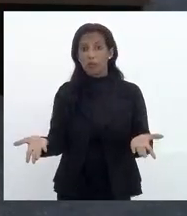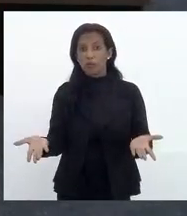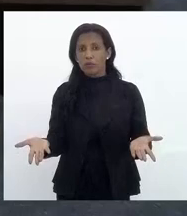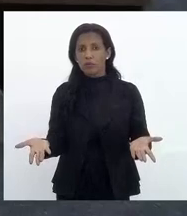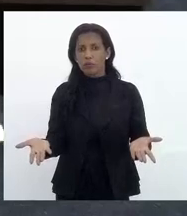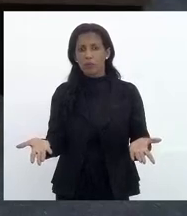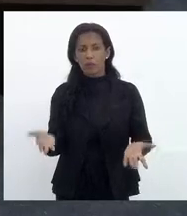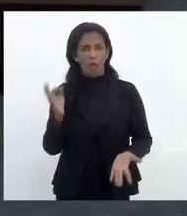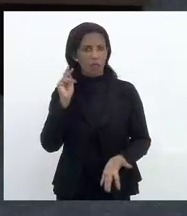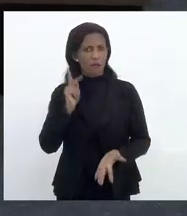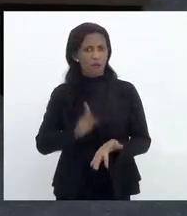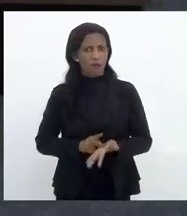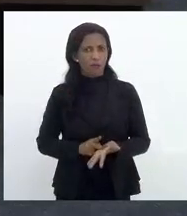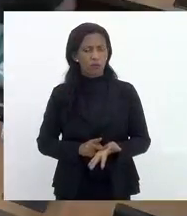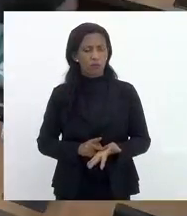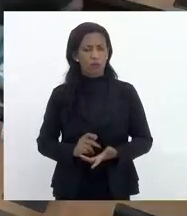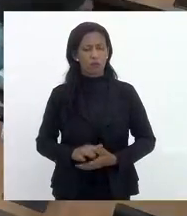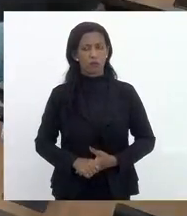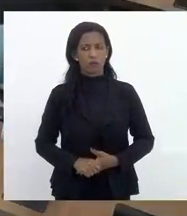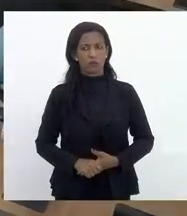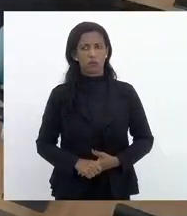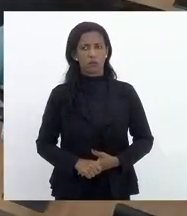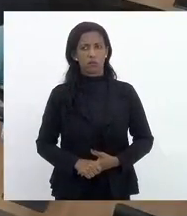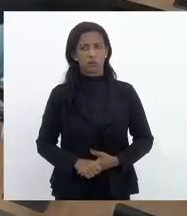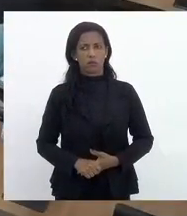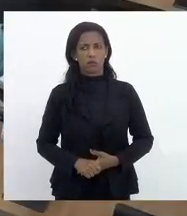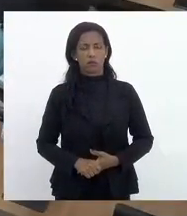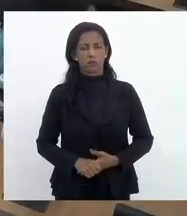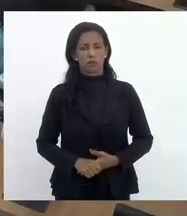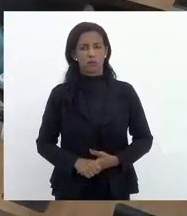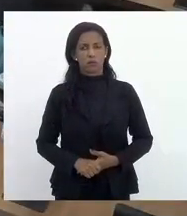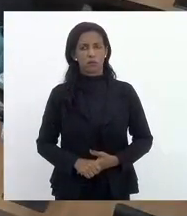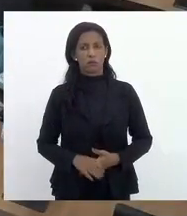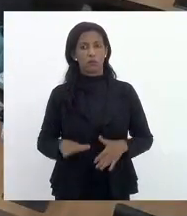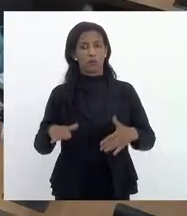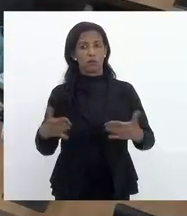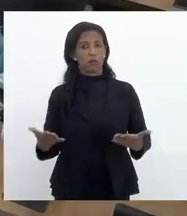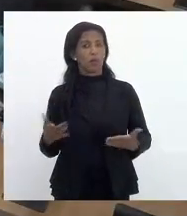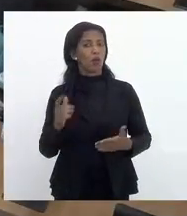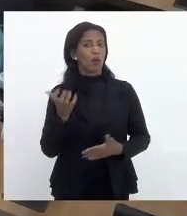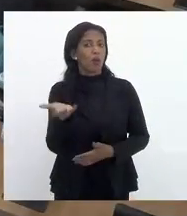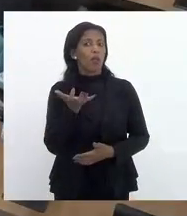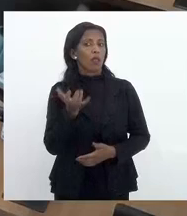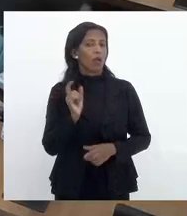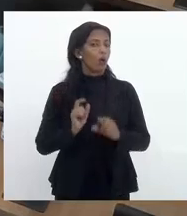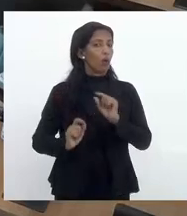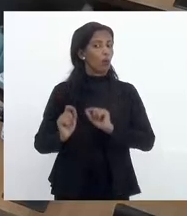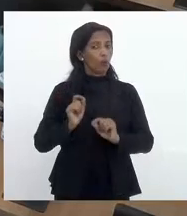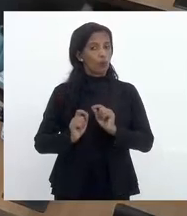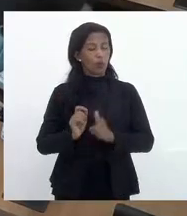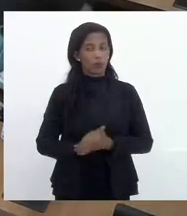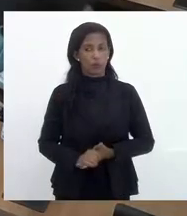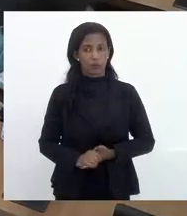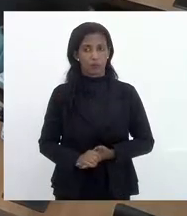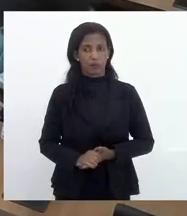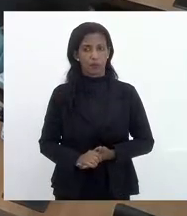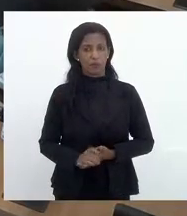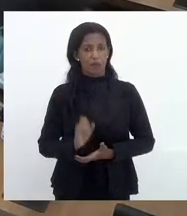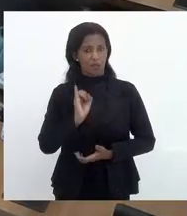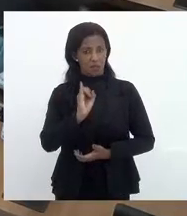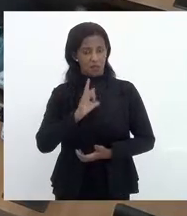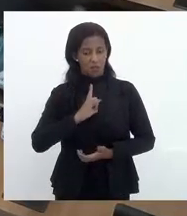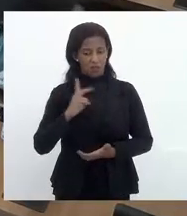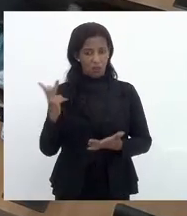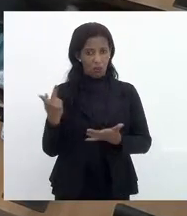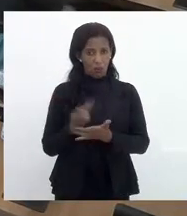isso é foto E essa foto então o que que a gente quer que uma rastrear você tem